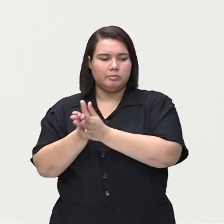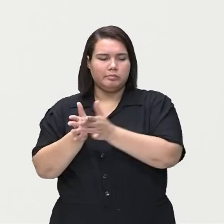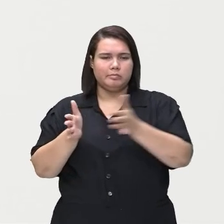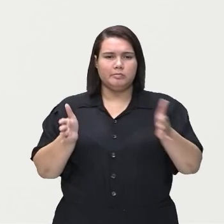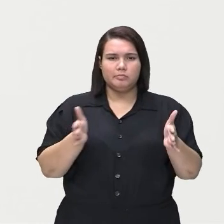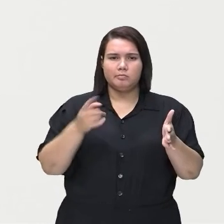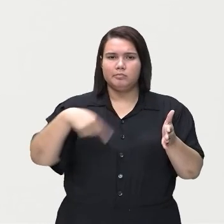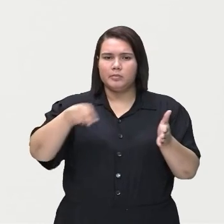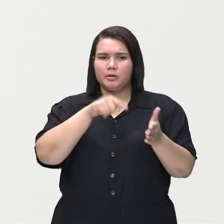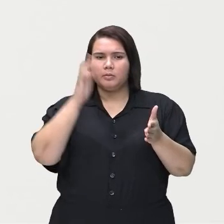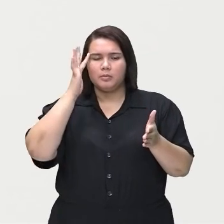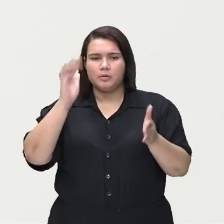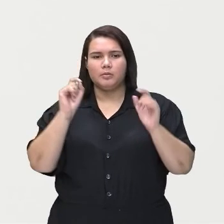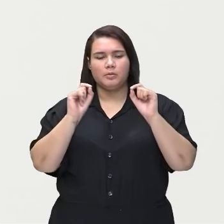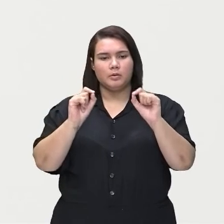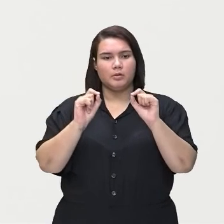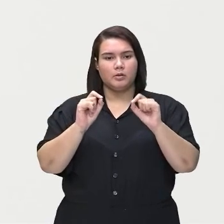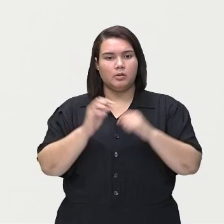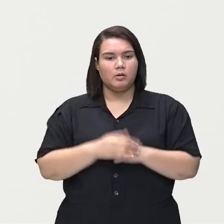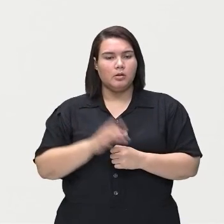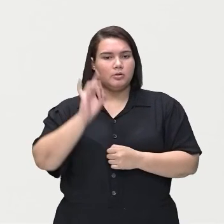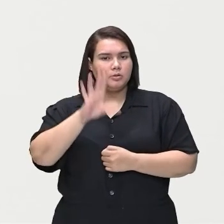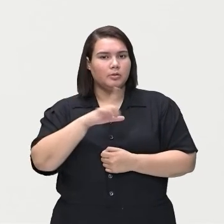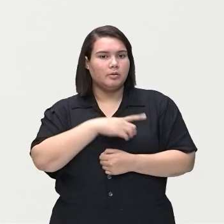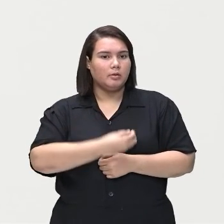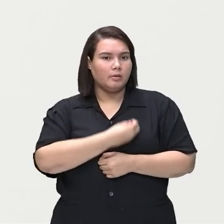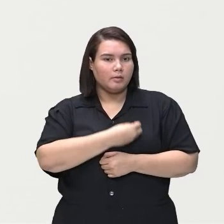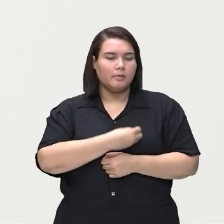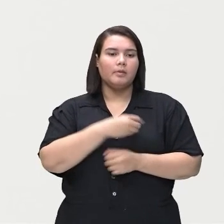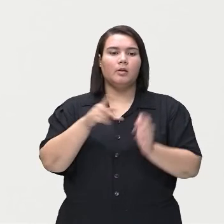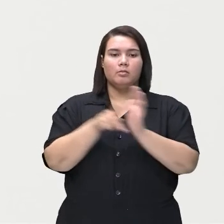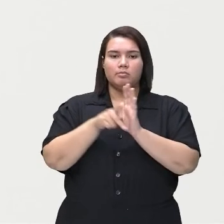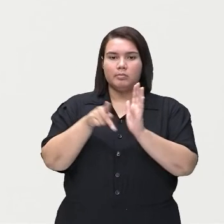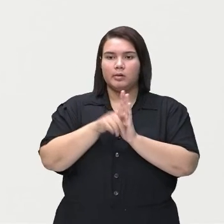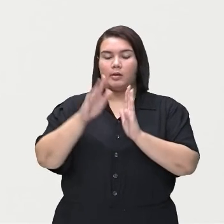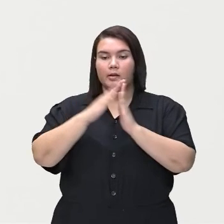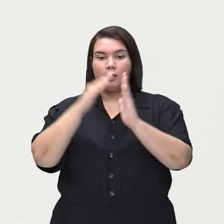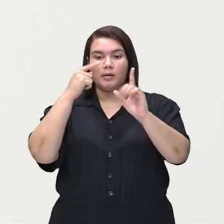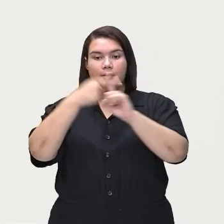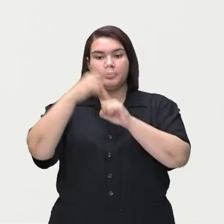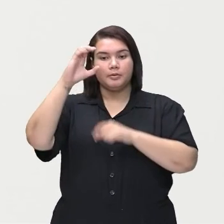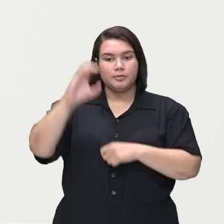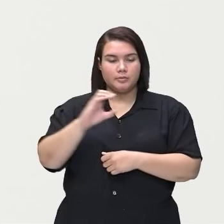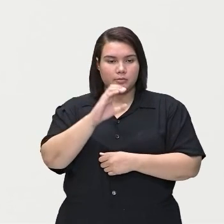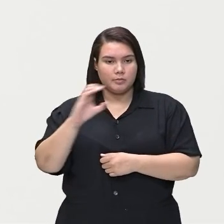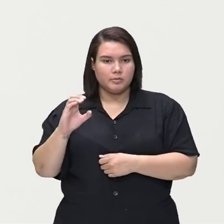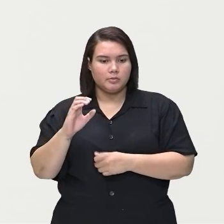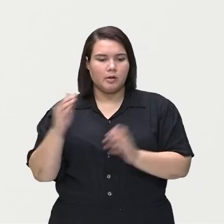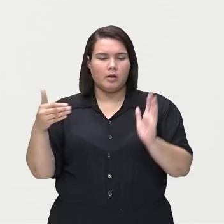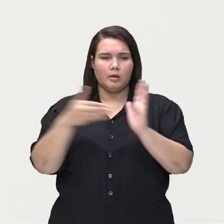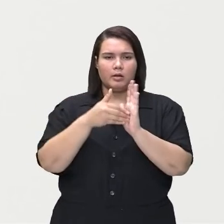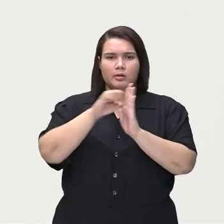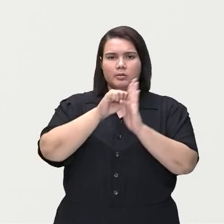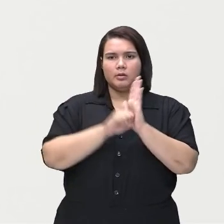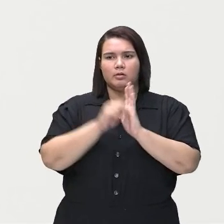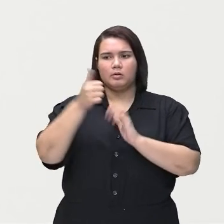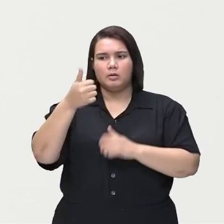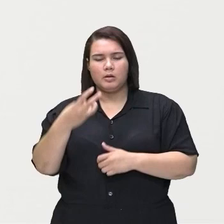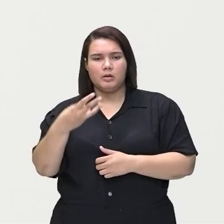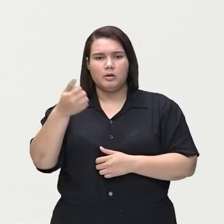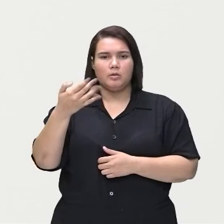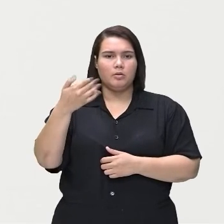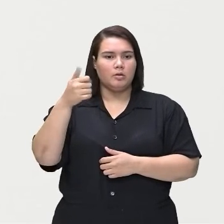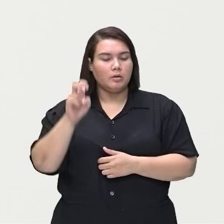uma ideia, só existia a Igreja Católica, tá? Até ali século XIII, XIV, XV,